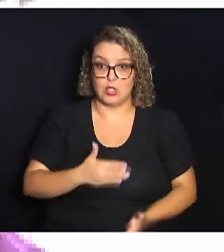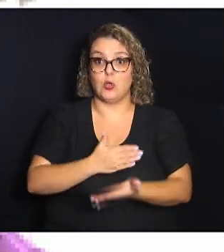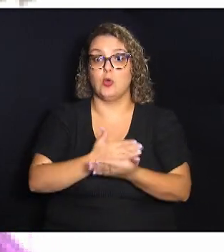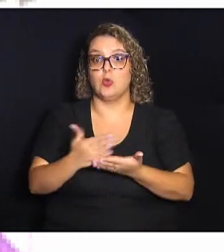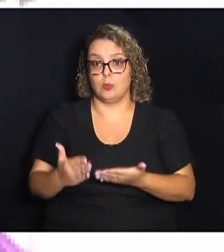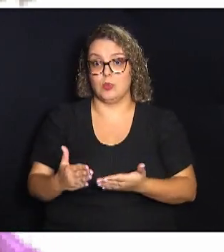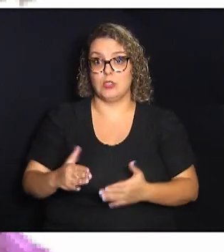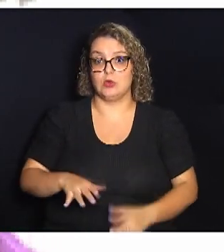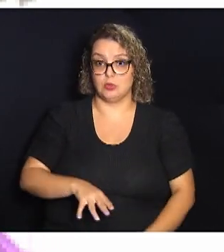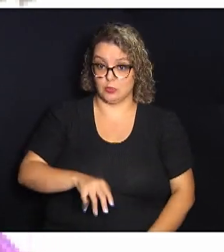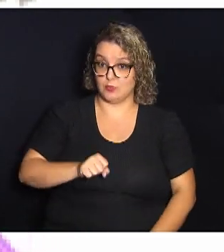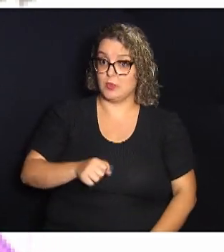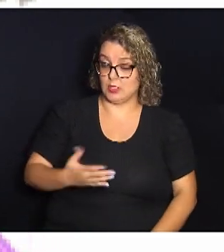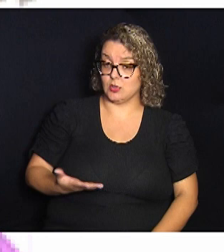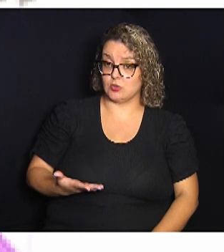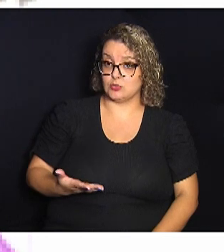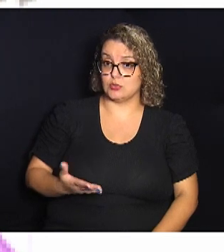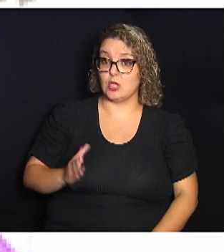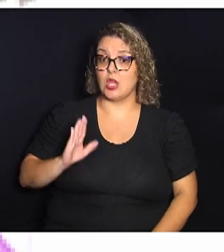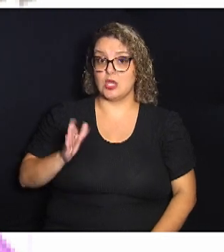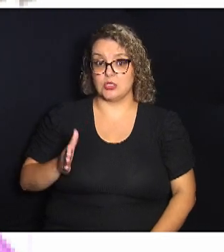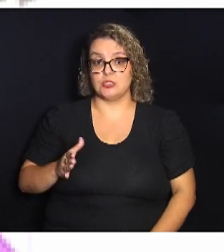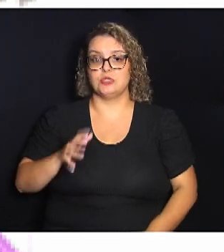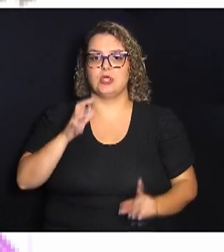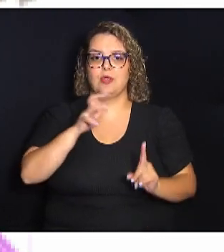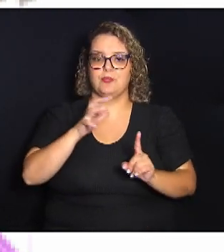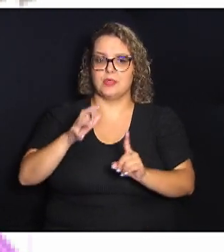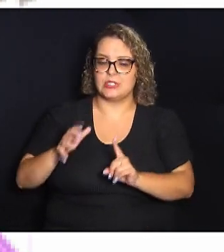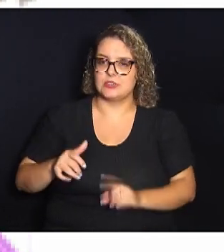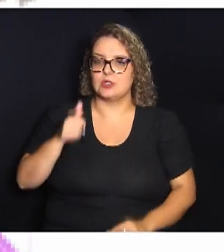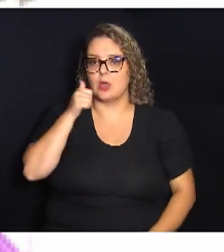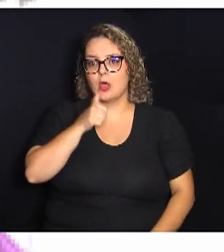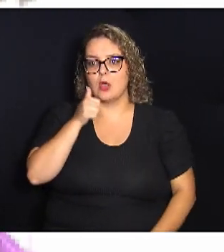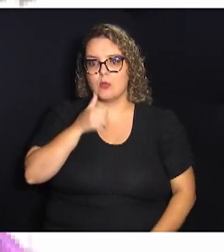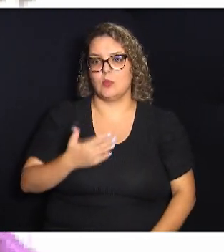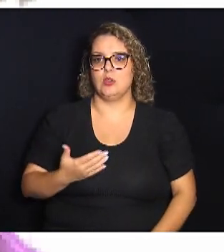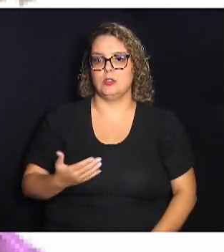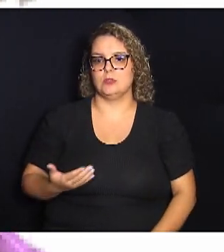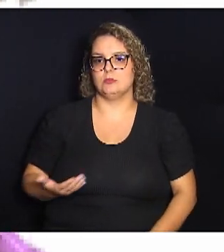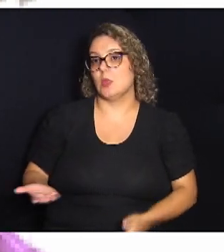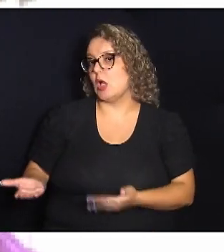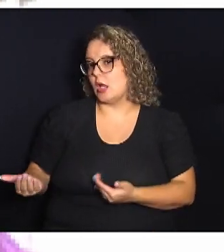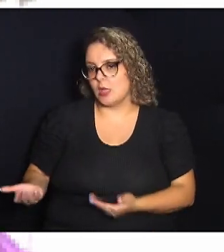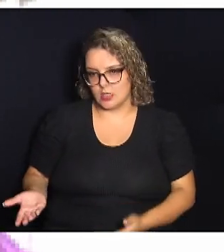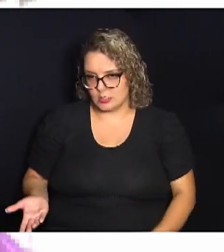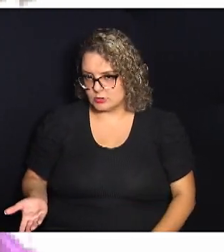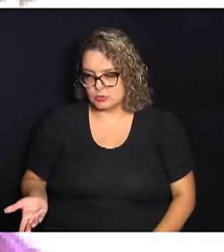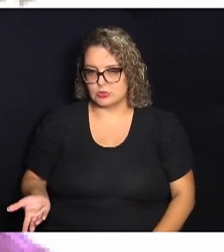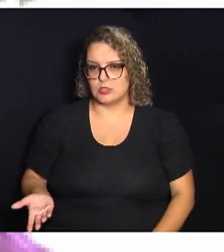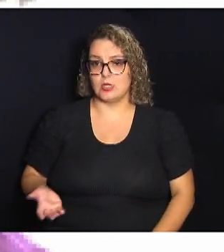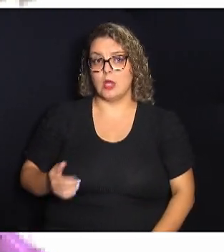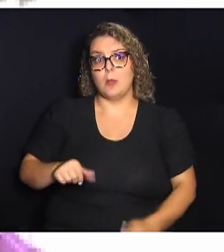à menopausa, e isso já vai afetando a mulher desde muito cedo. Primeiro pela questão